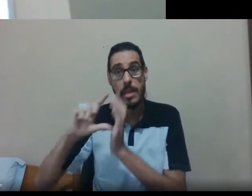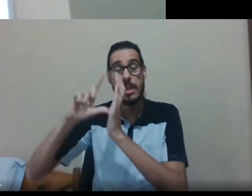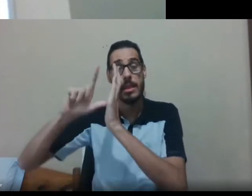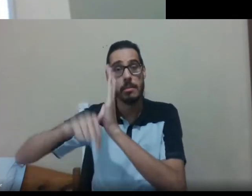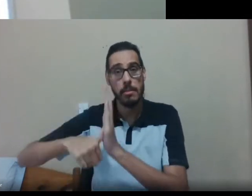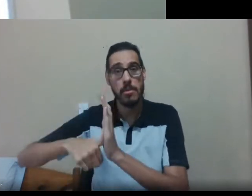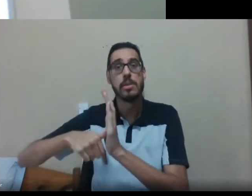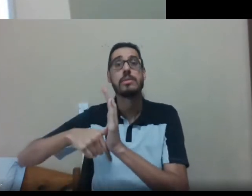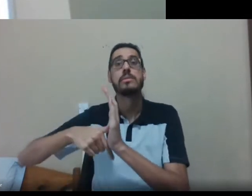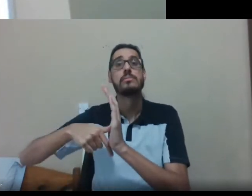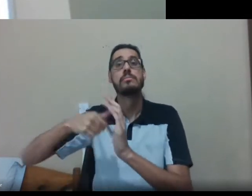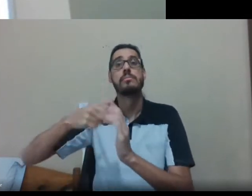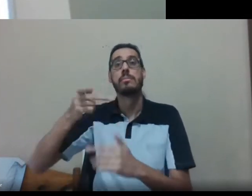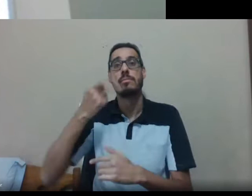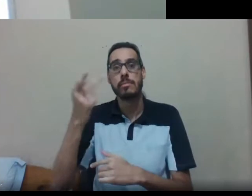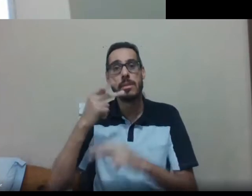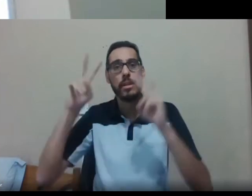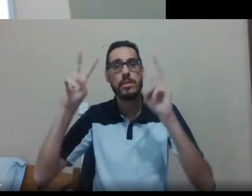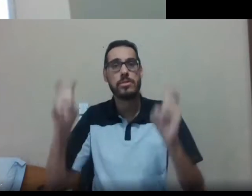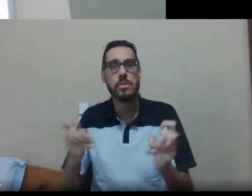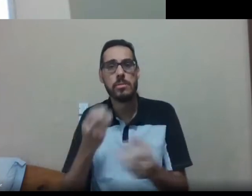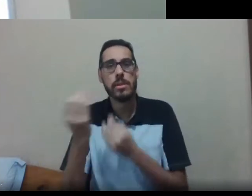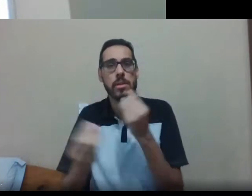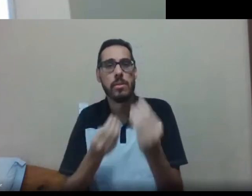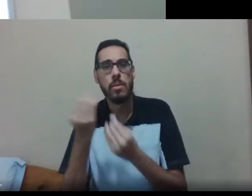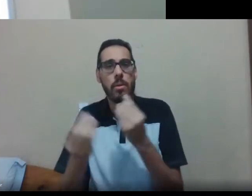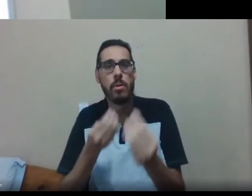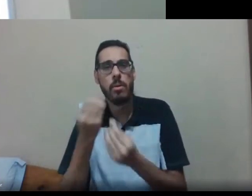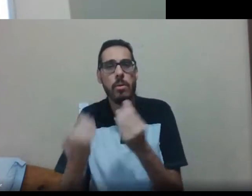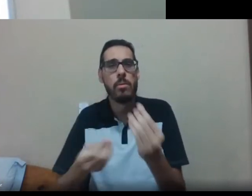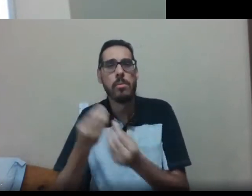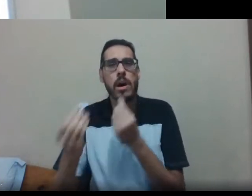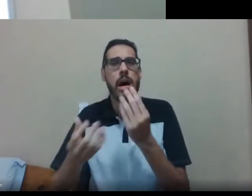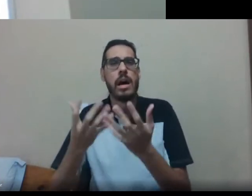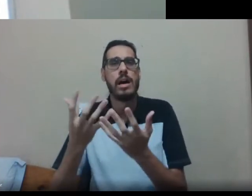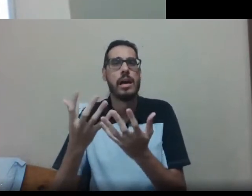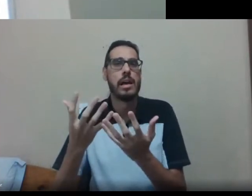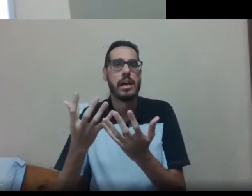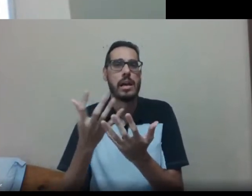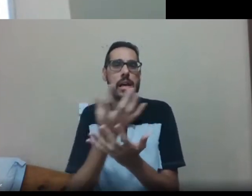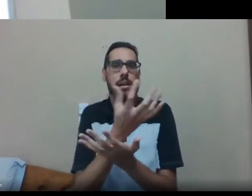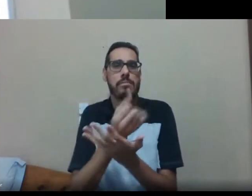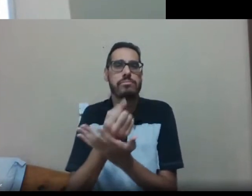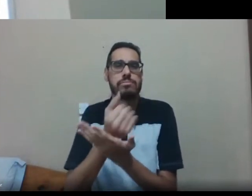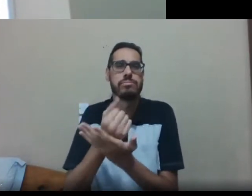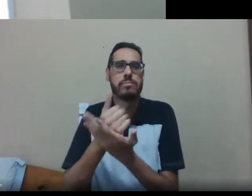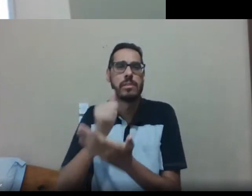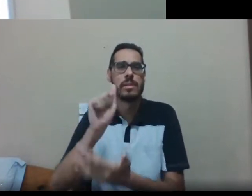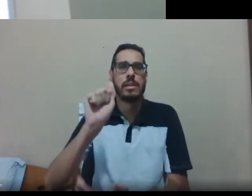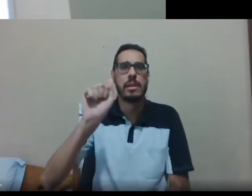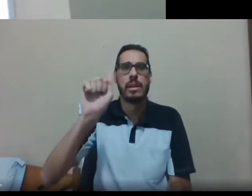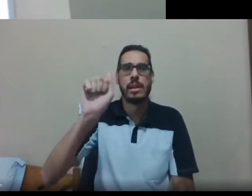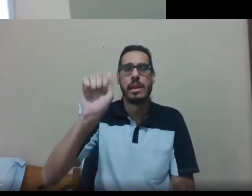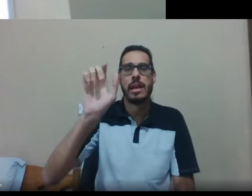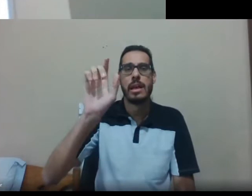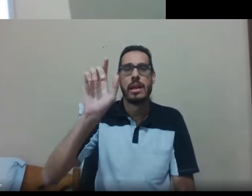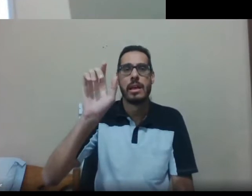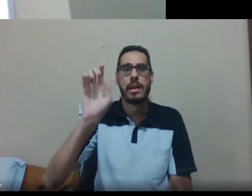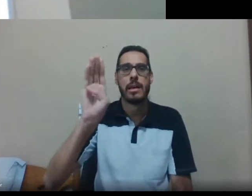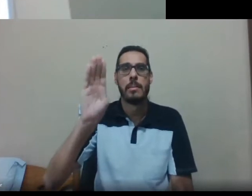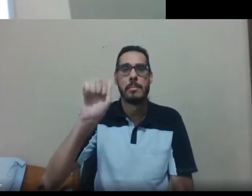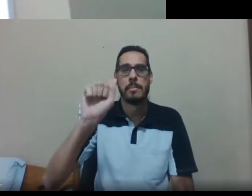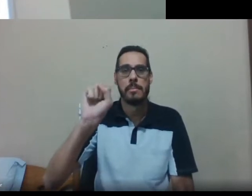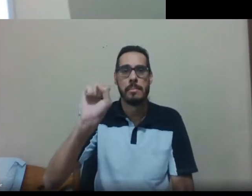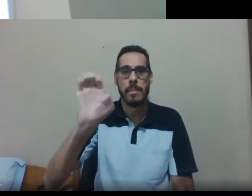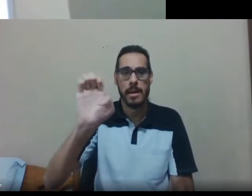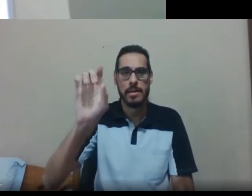que devem constar nas referências bibliográficas. Tá bom? Que tenhamos uma boa reunião e eu passo então agora a